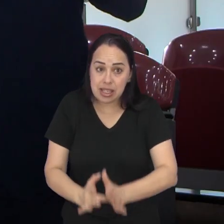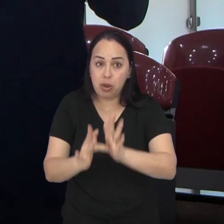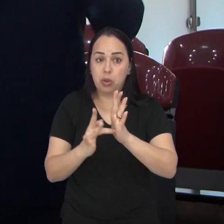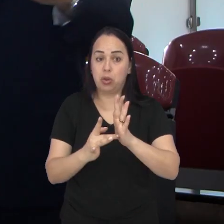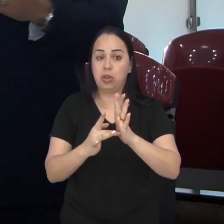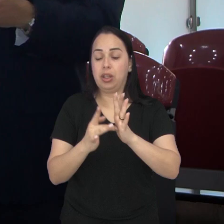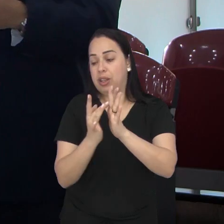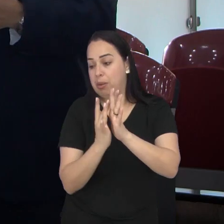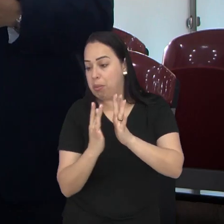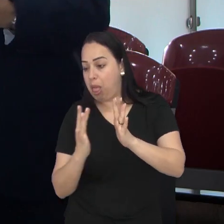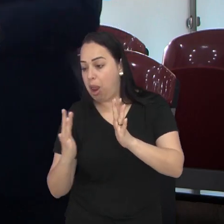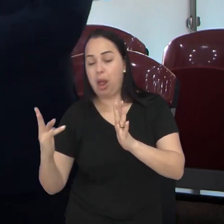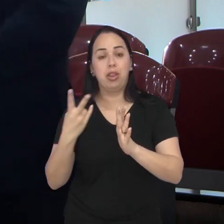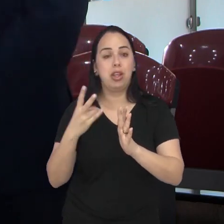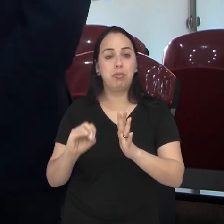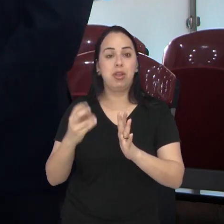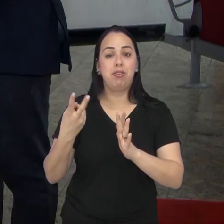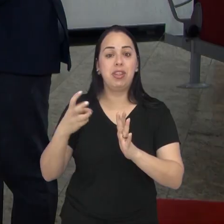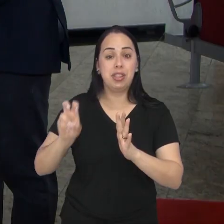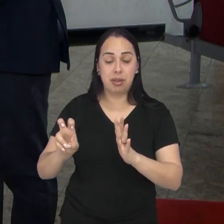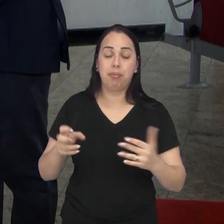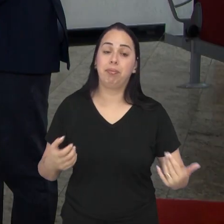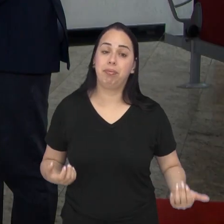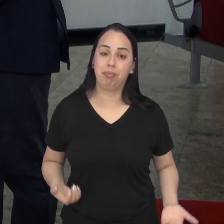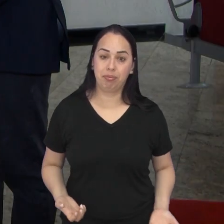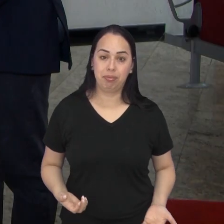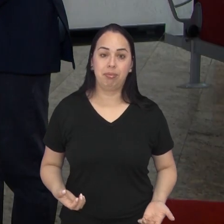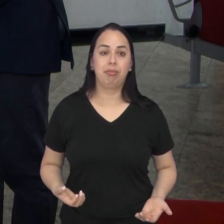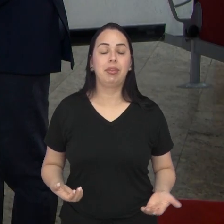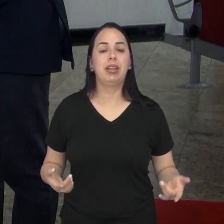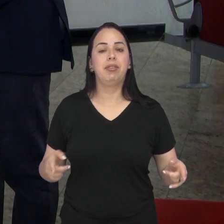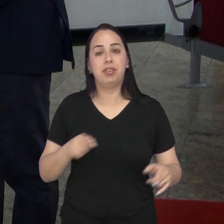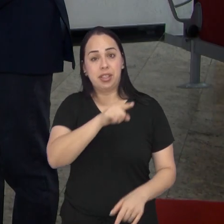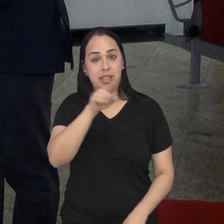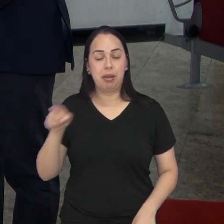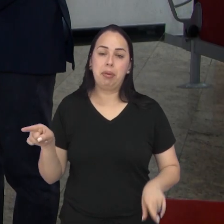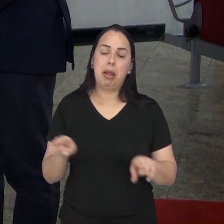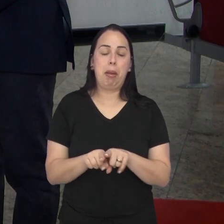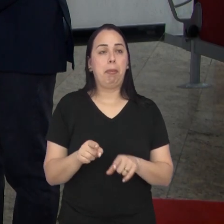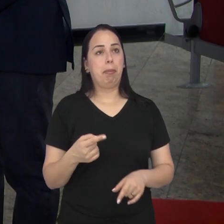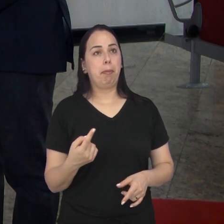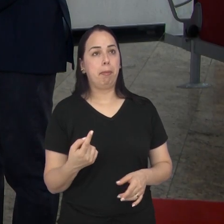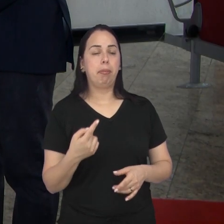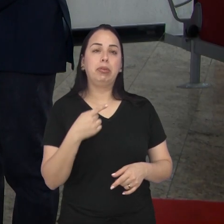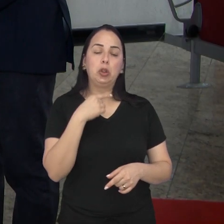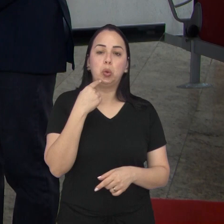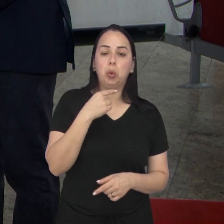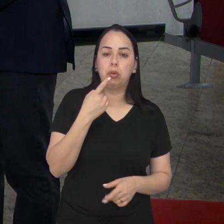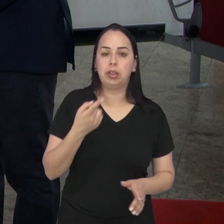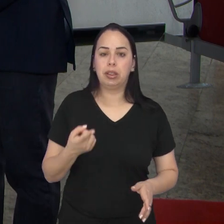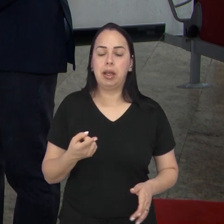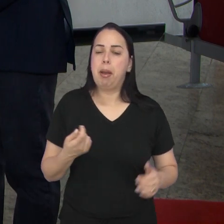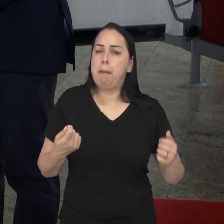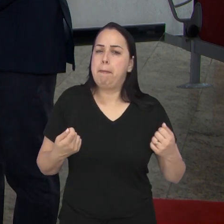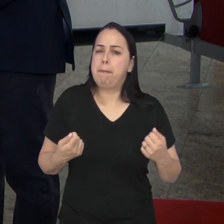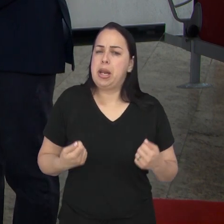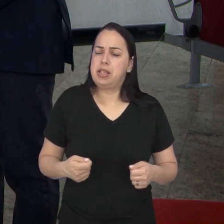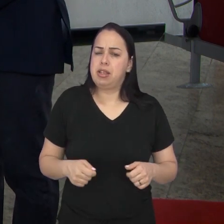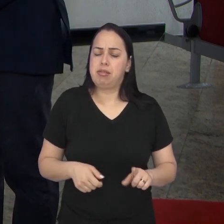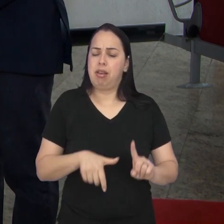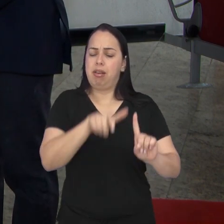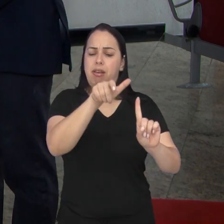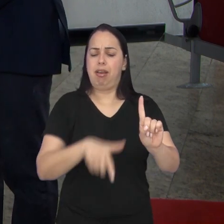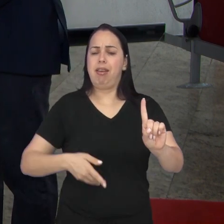2025 anos, é o que nós vamos celebrar daqui a 2 anos. Inclusive, aí em casa você deve estar se perguntando, né? A pessoa tem que ser